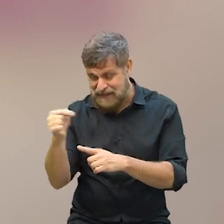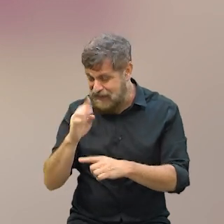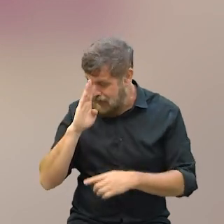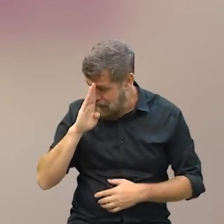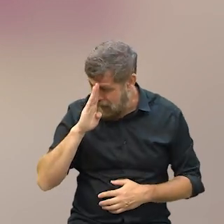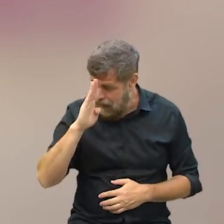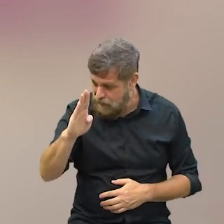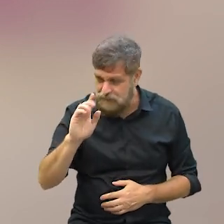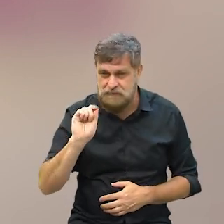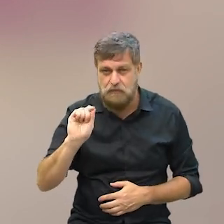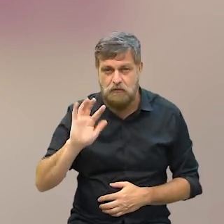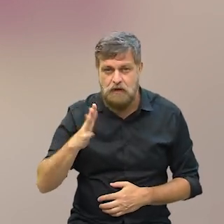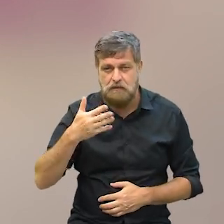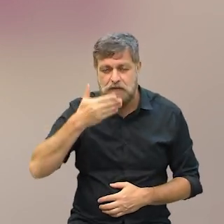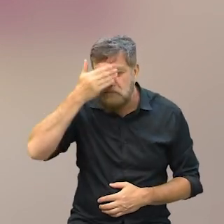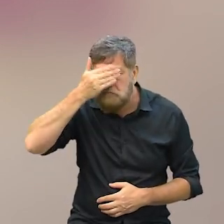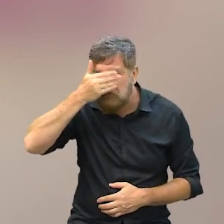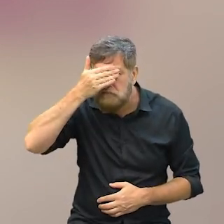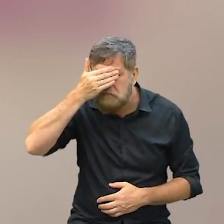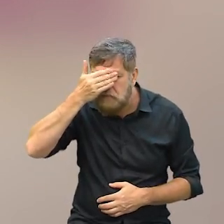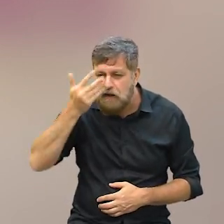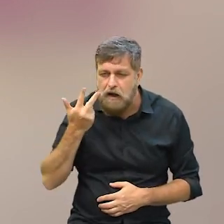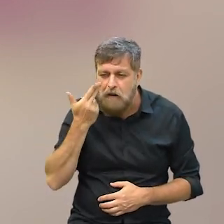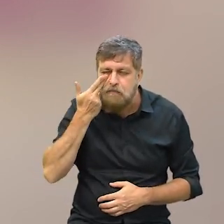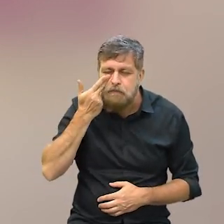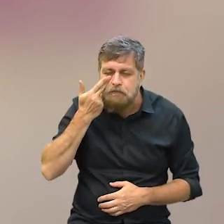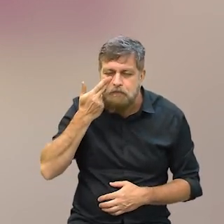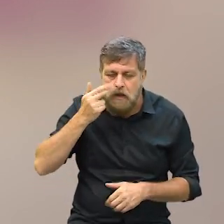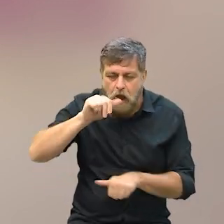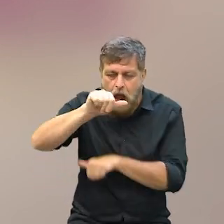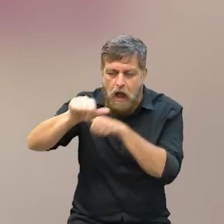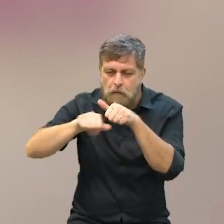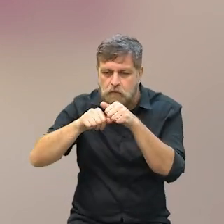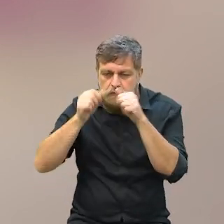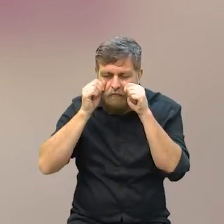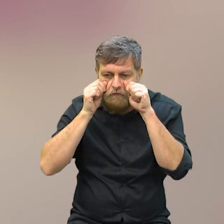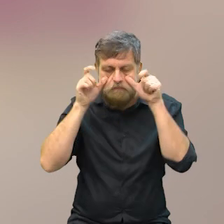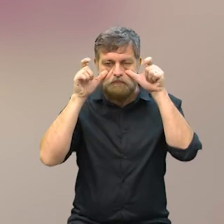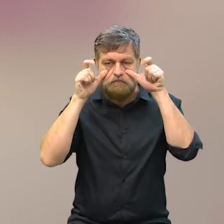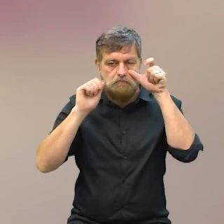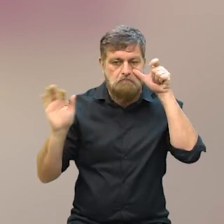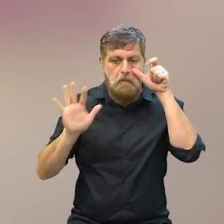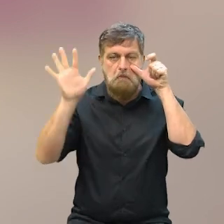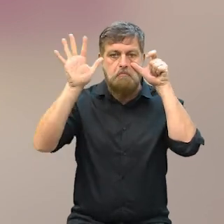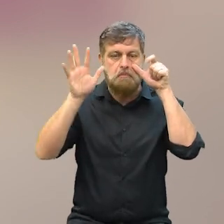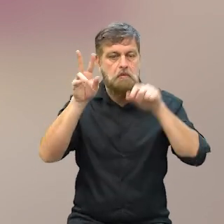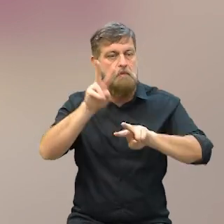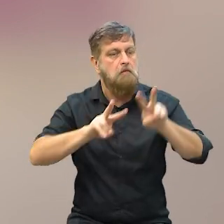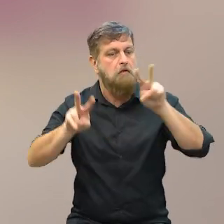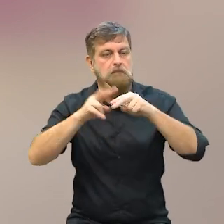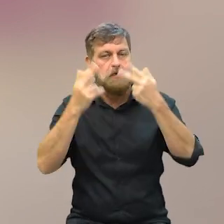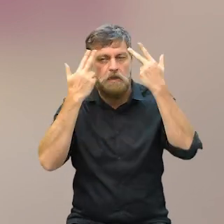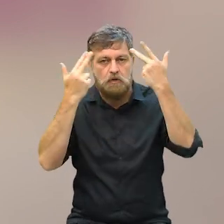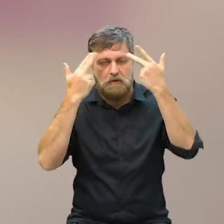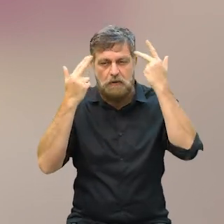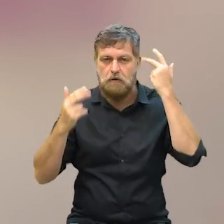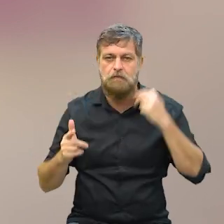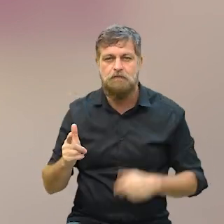cegueira reversível, quer dizer, a gente reverte, né, do mundo, né? Então, a catarata, ela